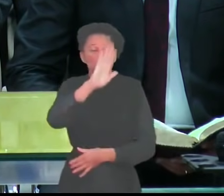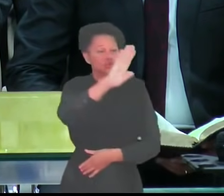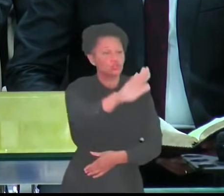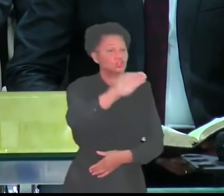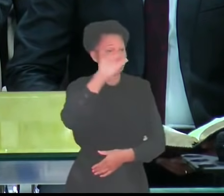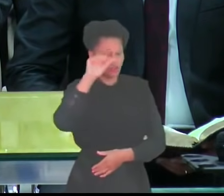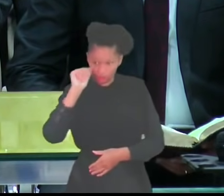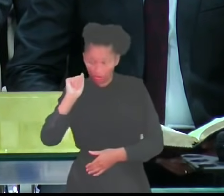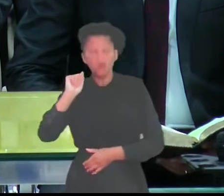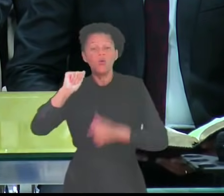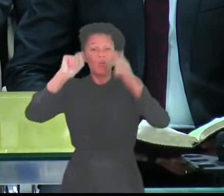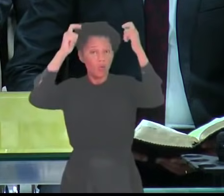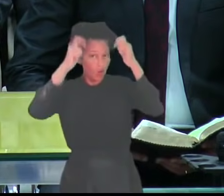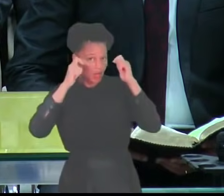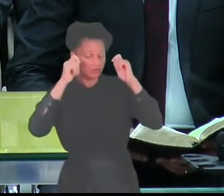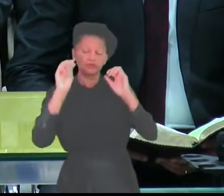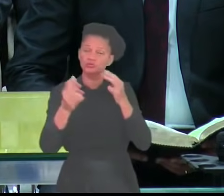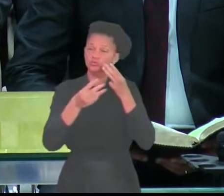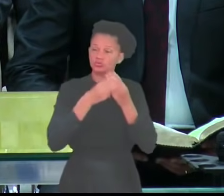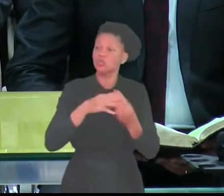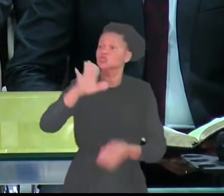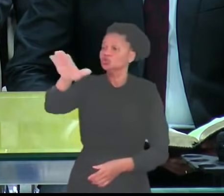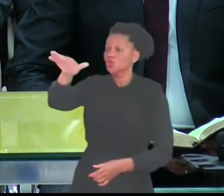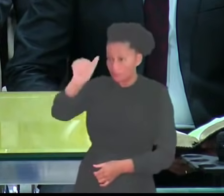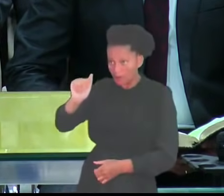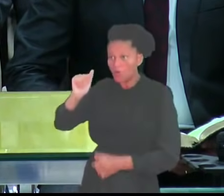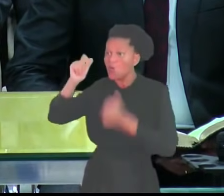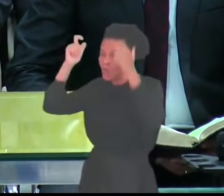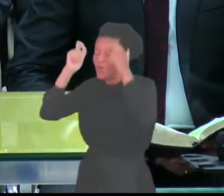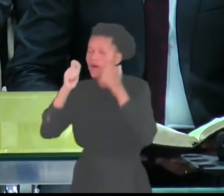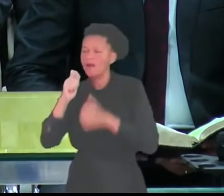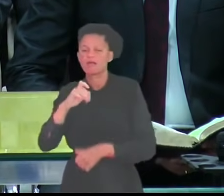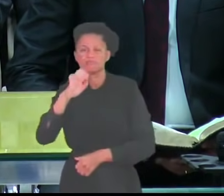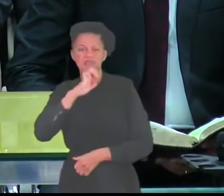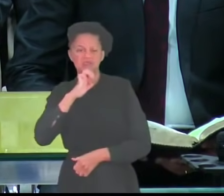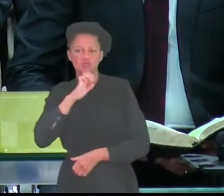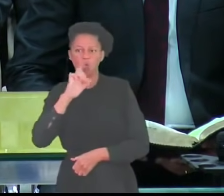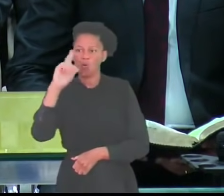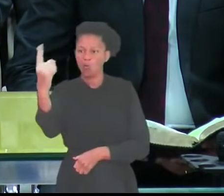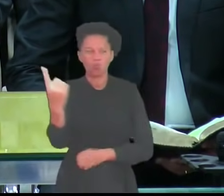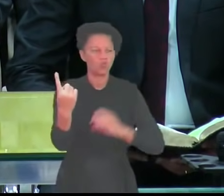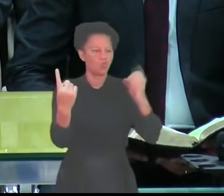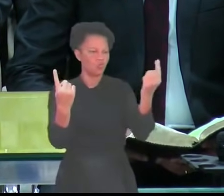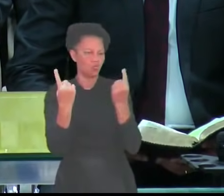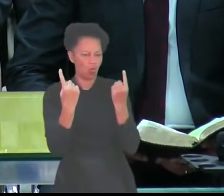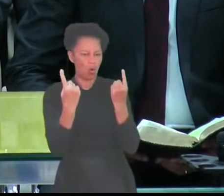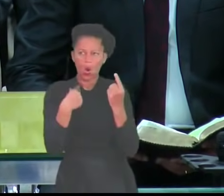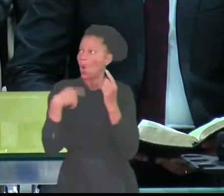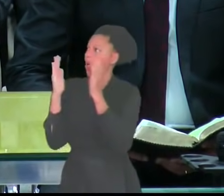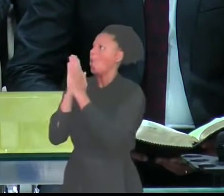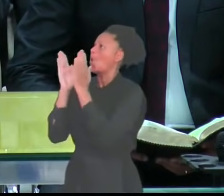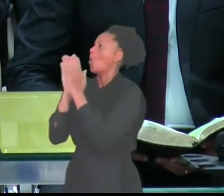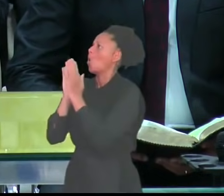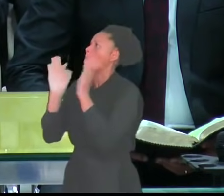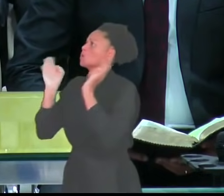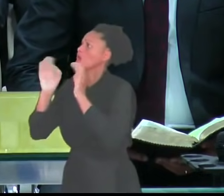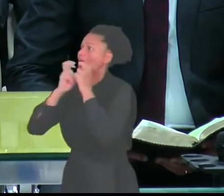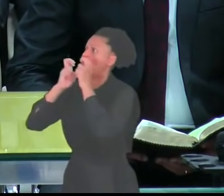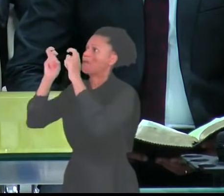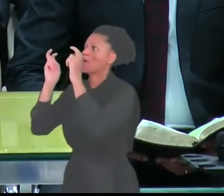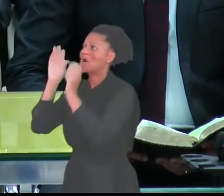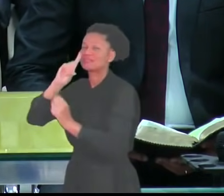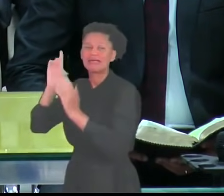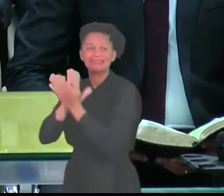de Judá e chamou o rei de Edom, mas não chamou mais ninguém, não fez oração, não clamou a Deus.